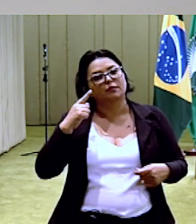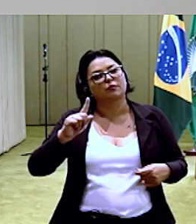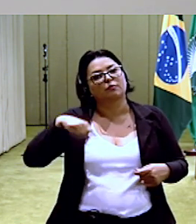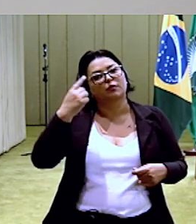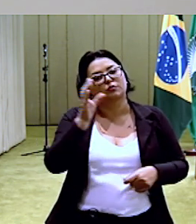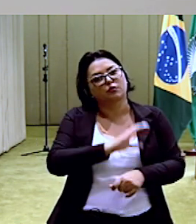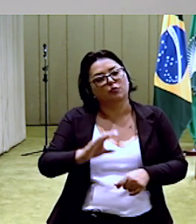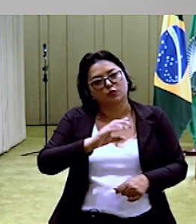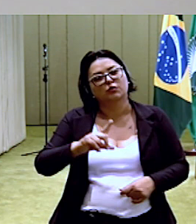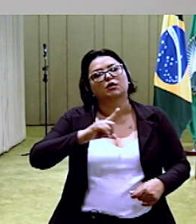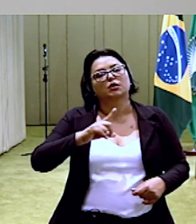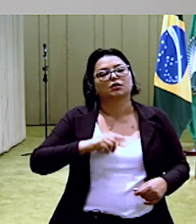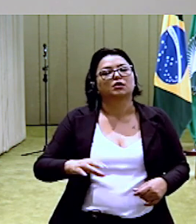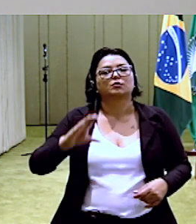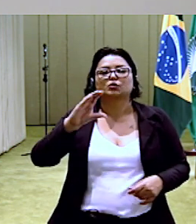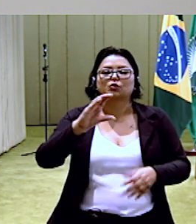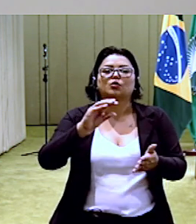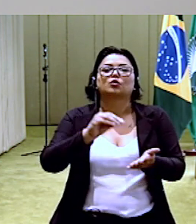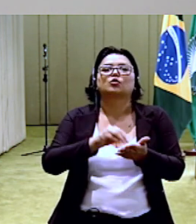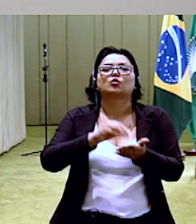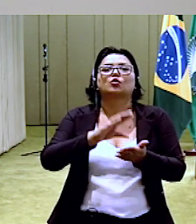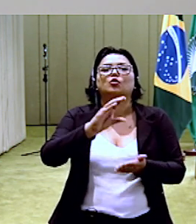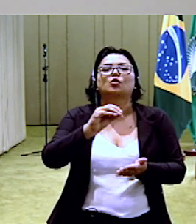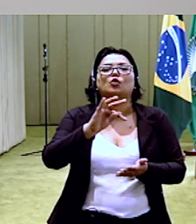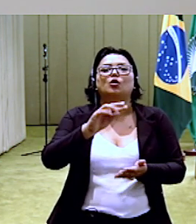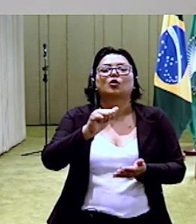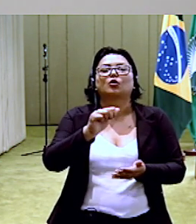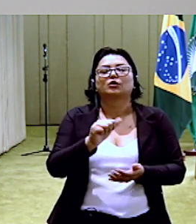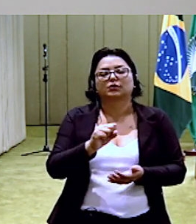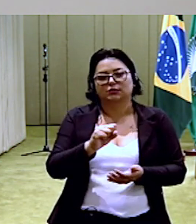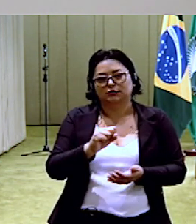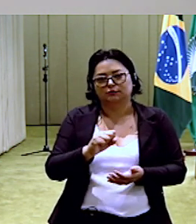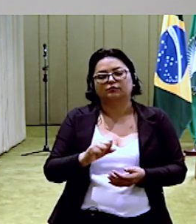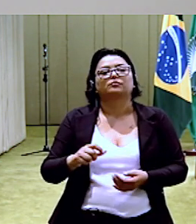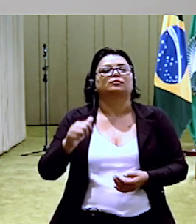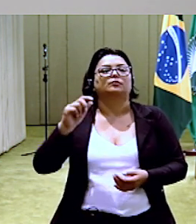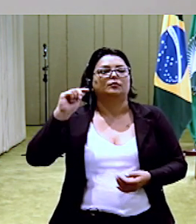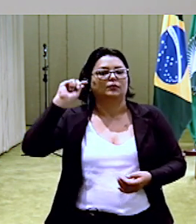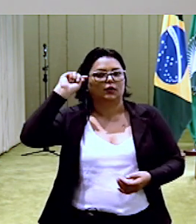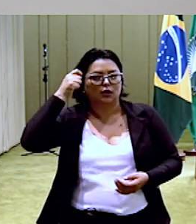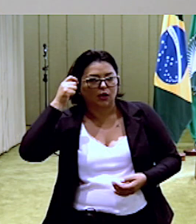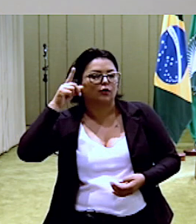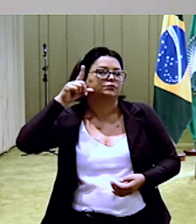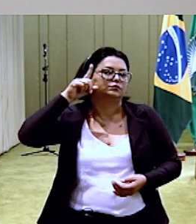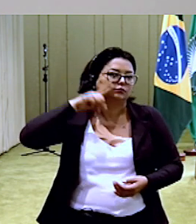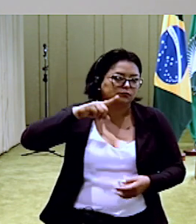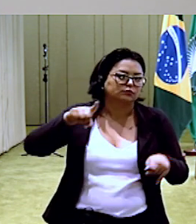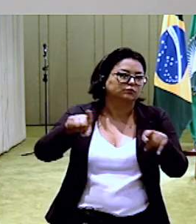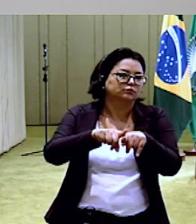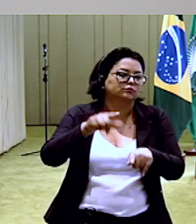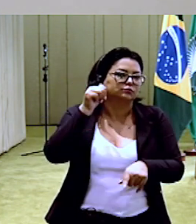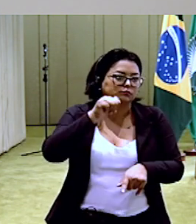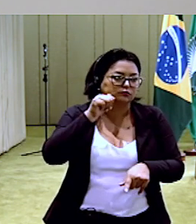negros, e pardos, e também estamos pensando na questão de mulheres. E a gente também acha que a gente precisa, no longo